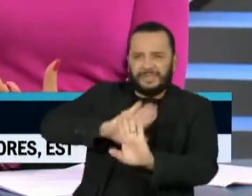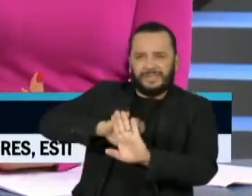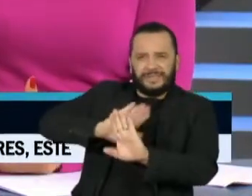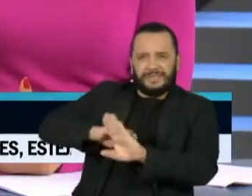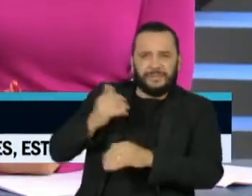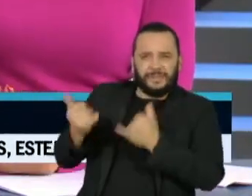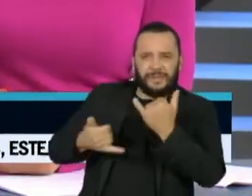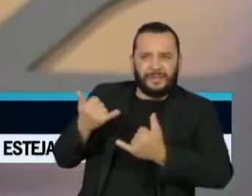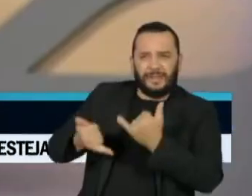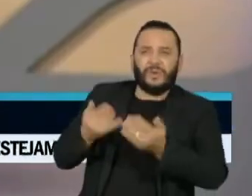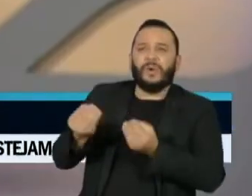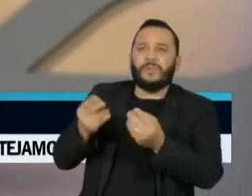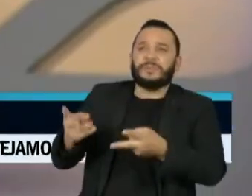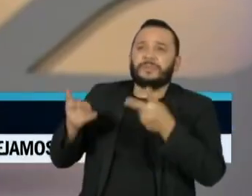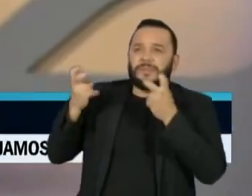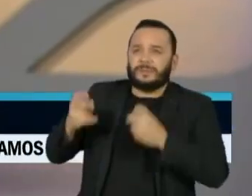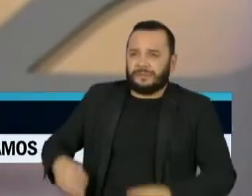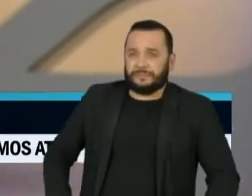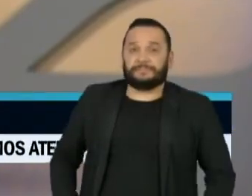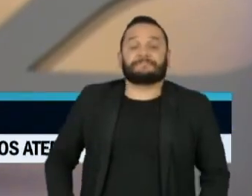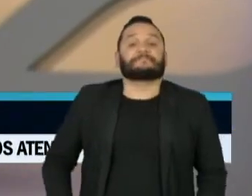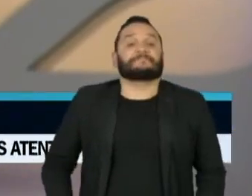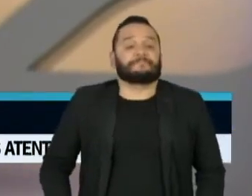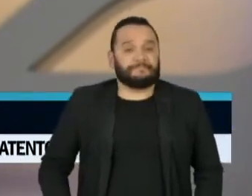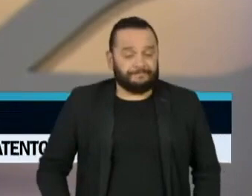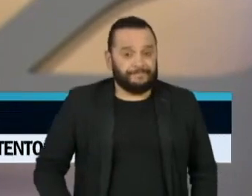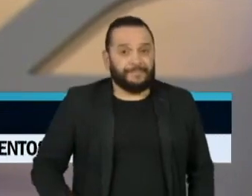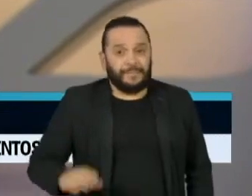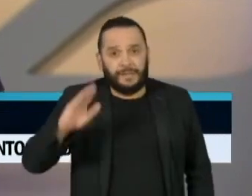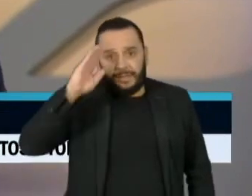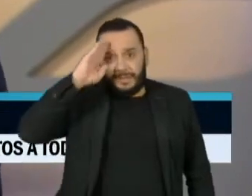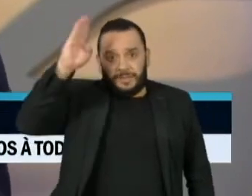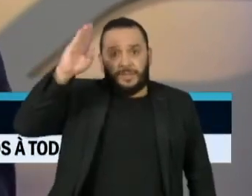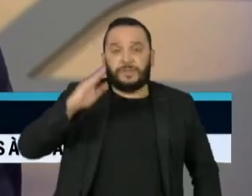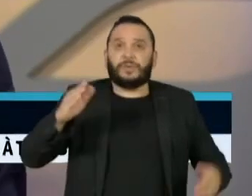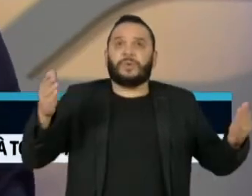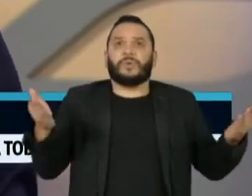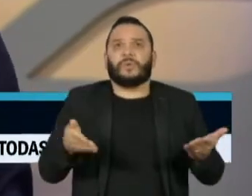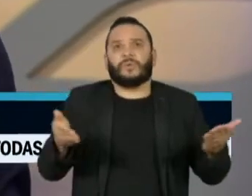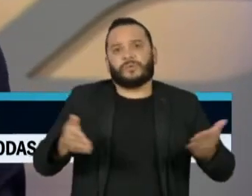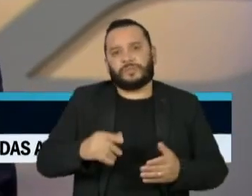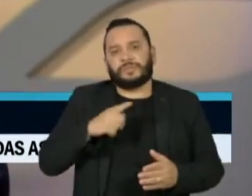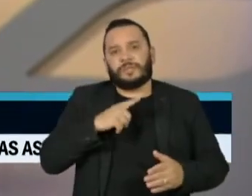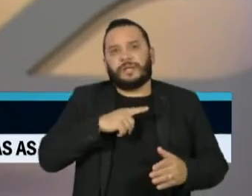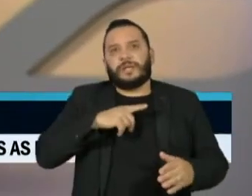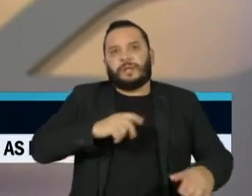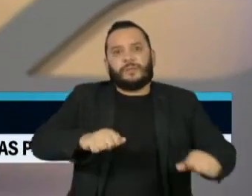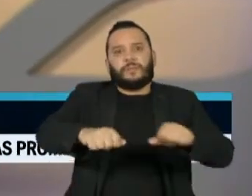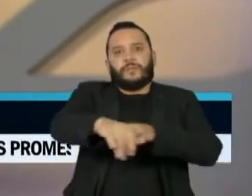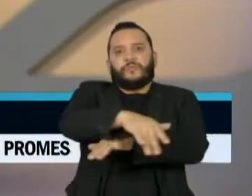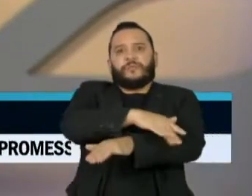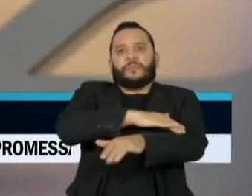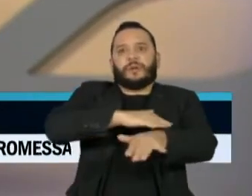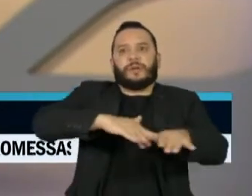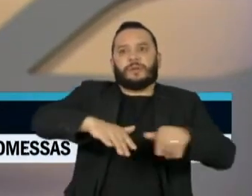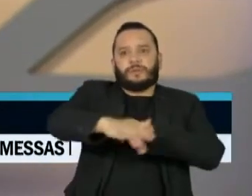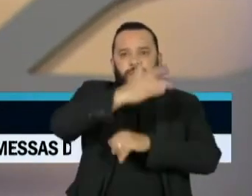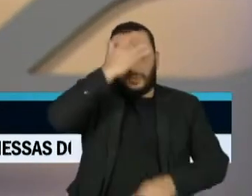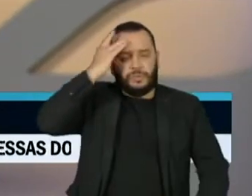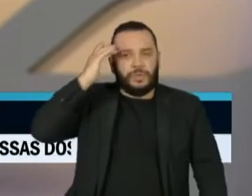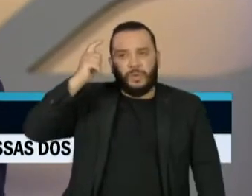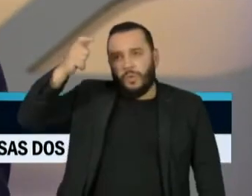nota mais isso? Olha, principalmente quando as pessoas... Hoje, há um movimento de maior conscientização